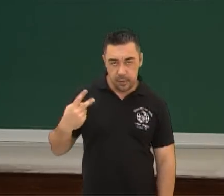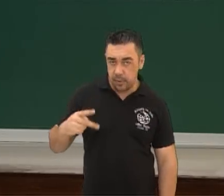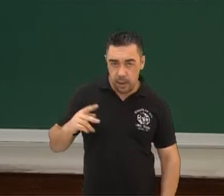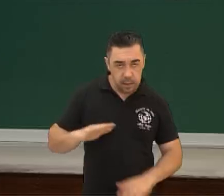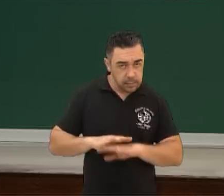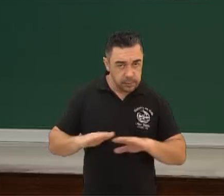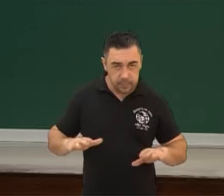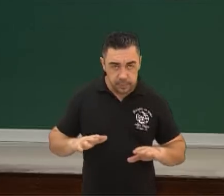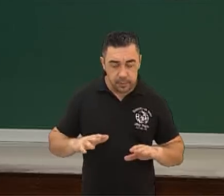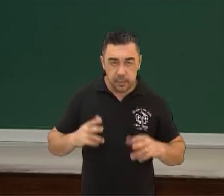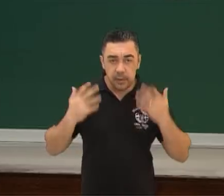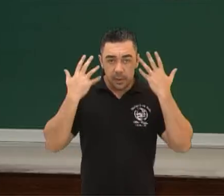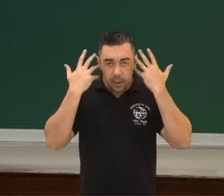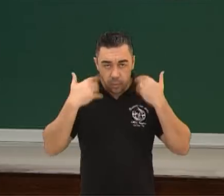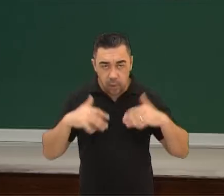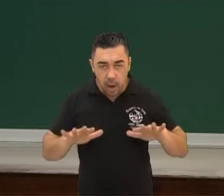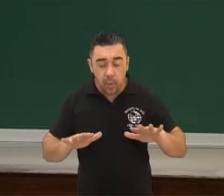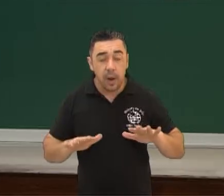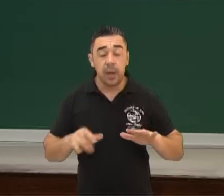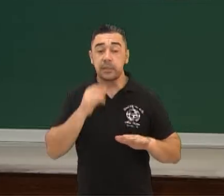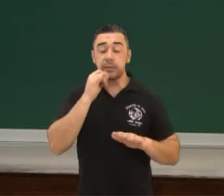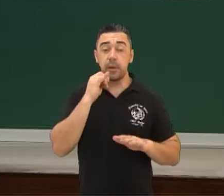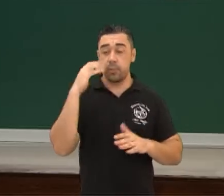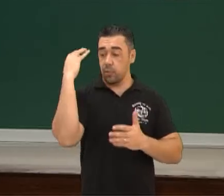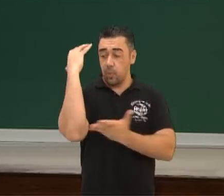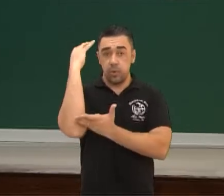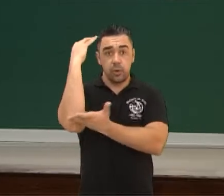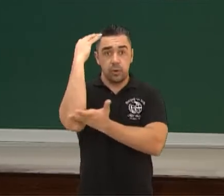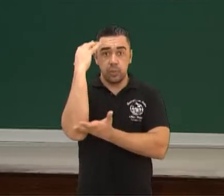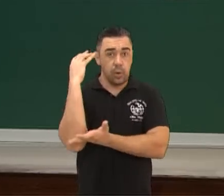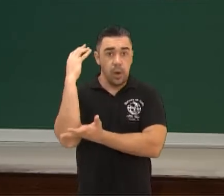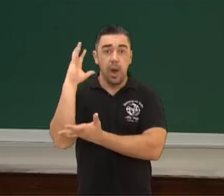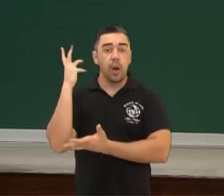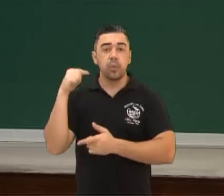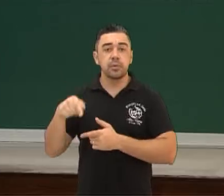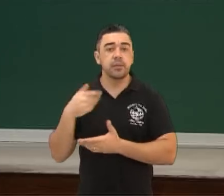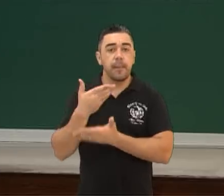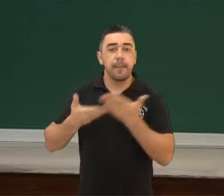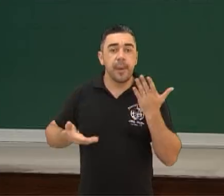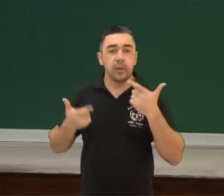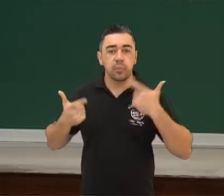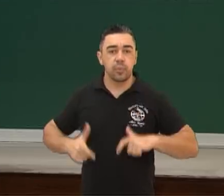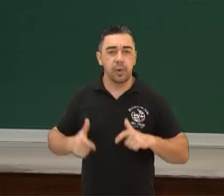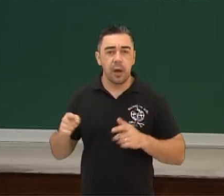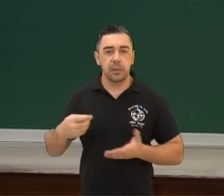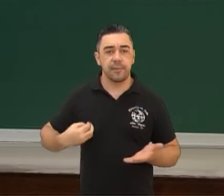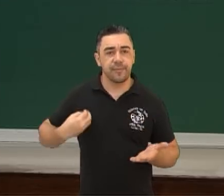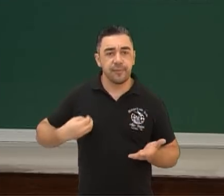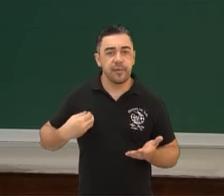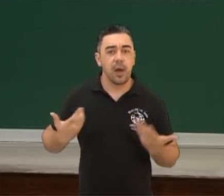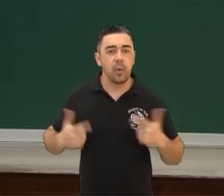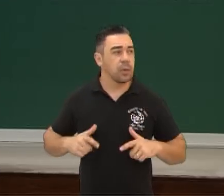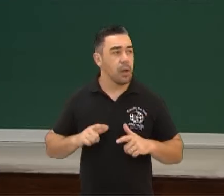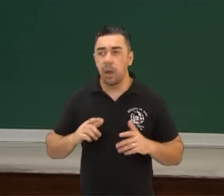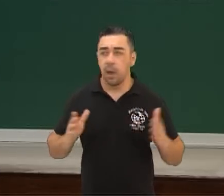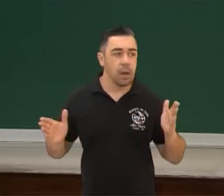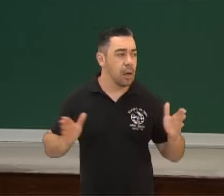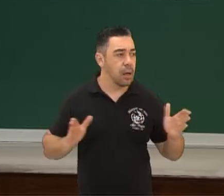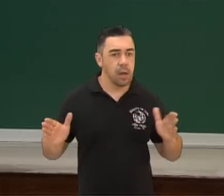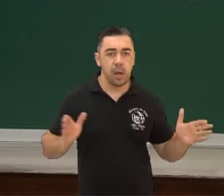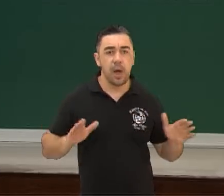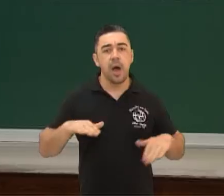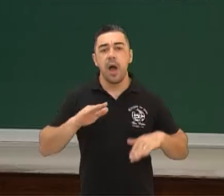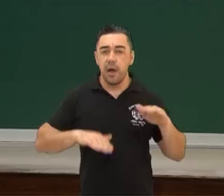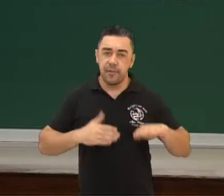E quando eles perdem esse espaço, eles ficam muitas vezes, né, sem ter para onde ir. Eles acabam